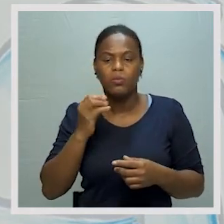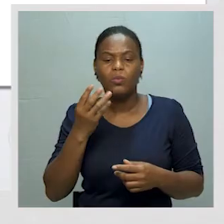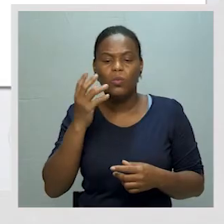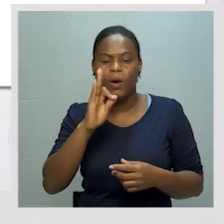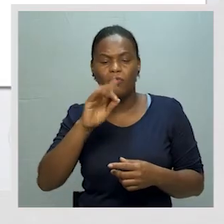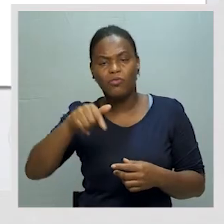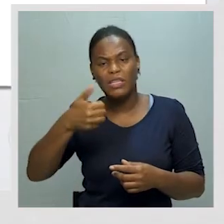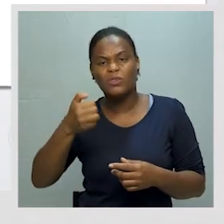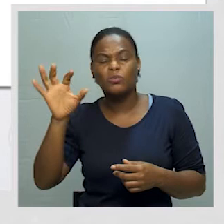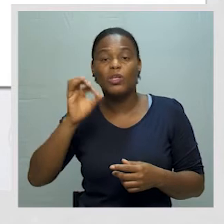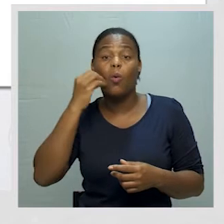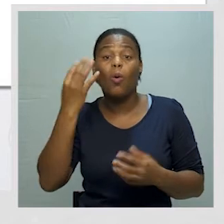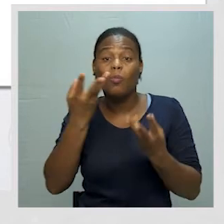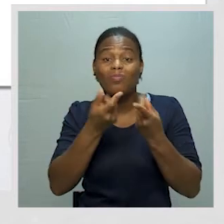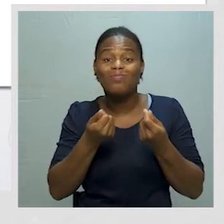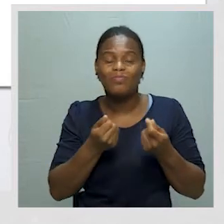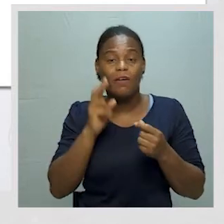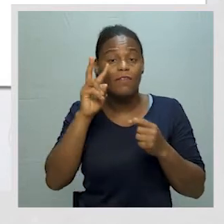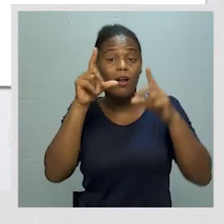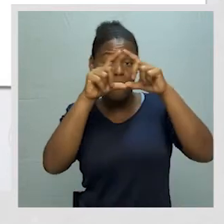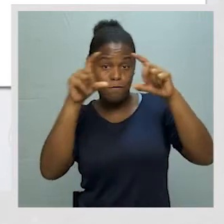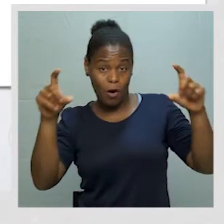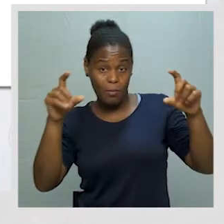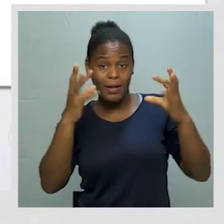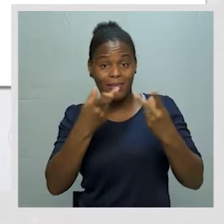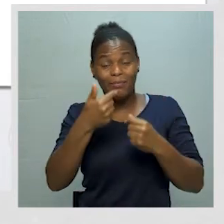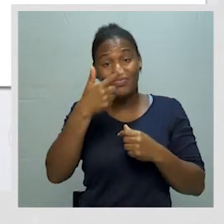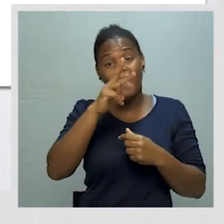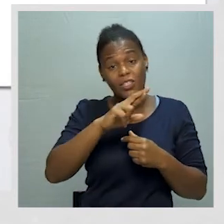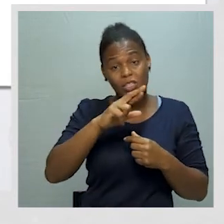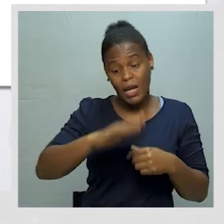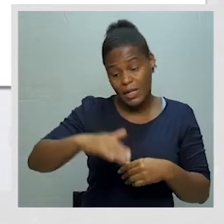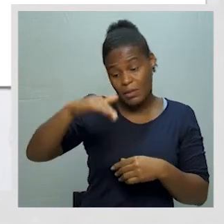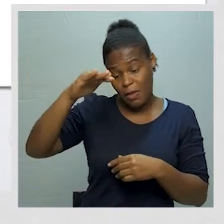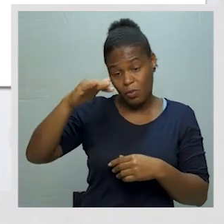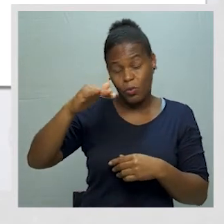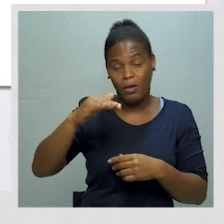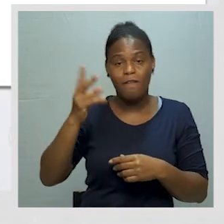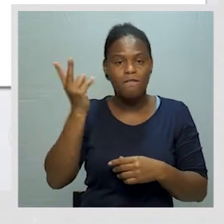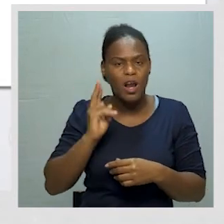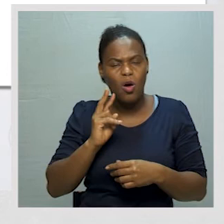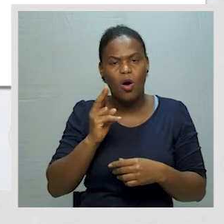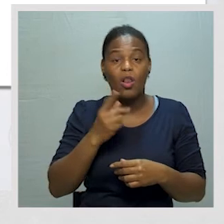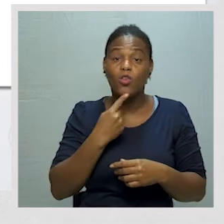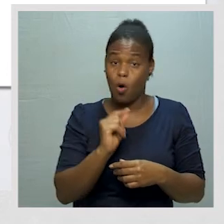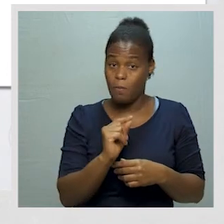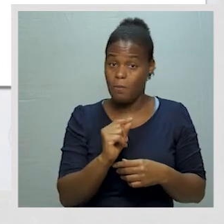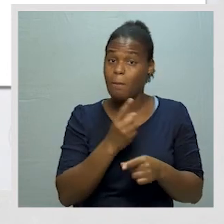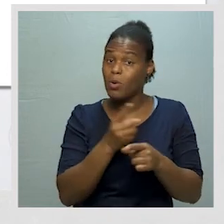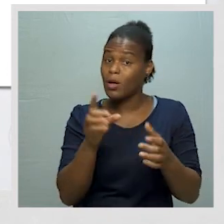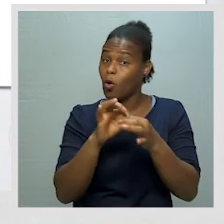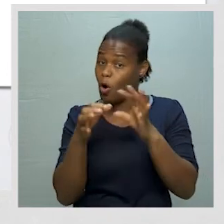aqui? Então, vamos lá à nossa fórmula. Para calcular a taxa de crescimento de um valor que é nominal, porque